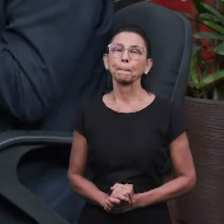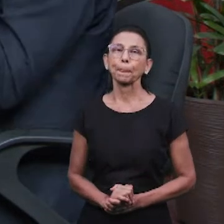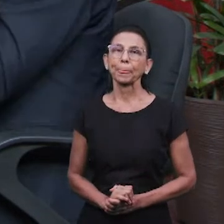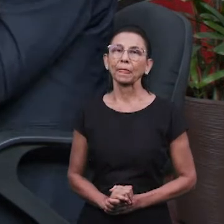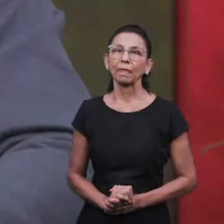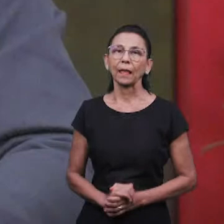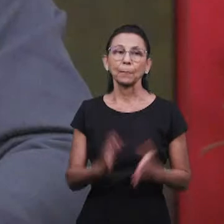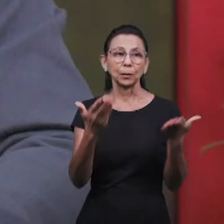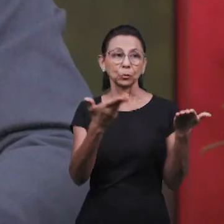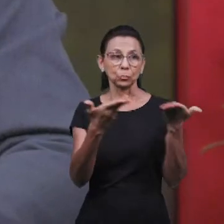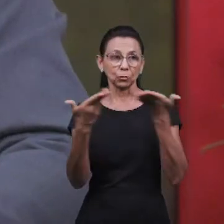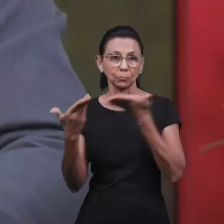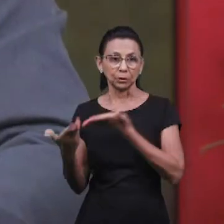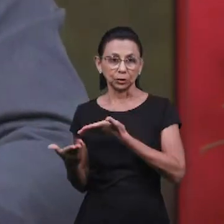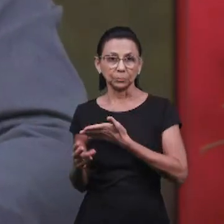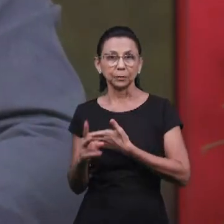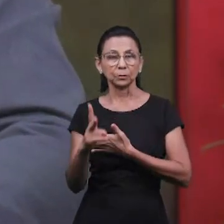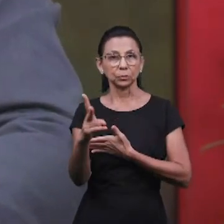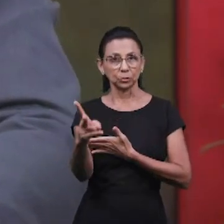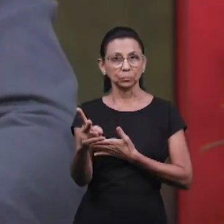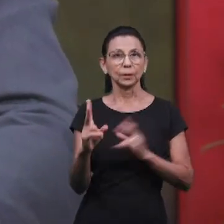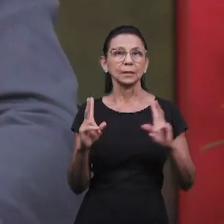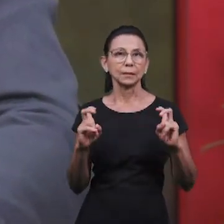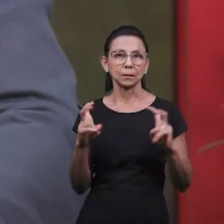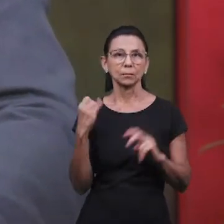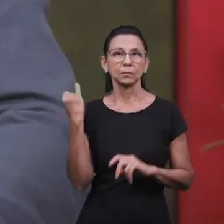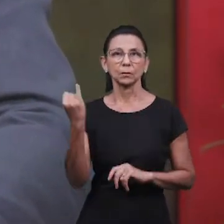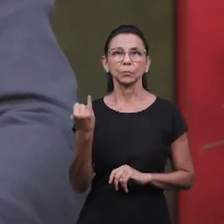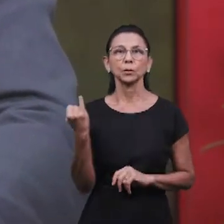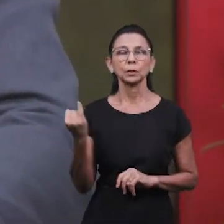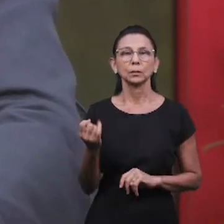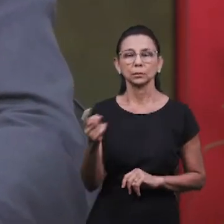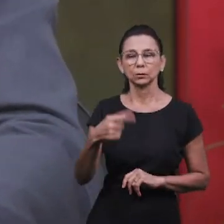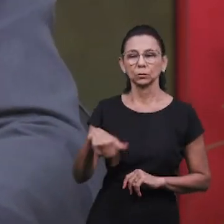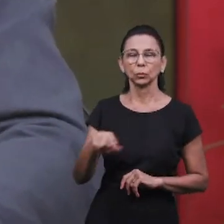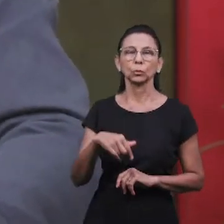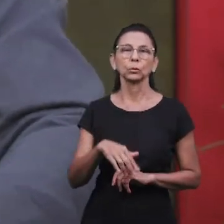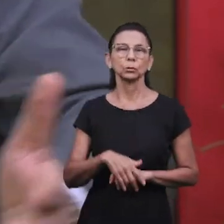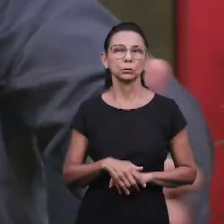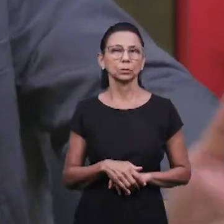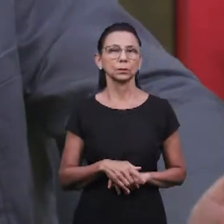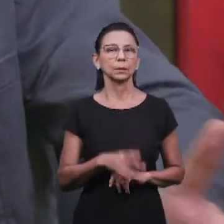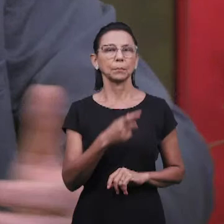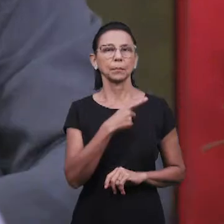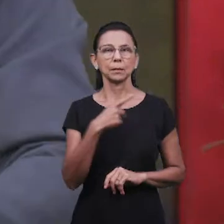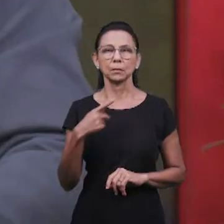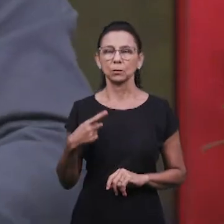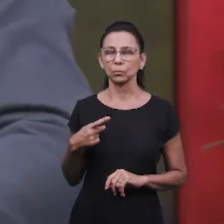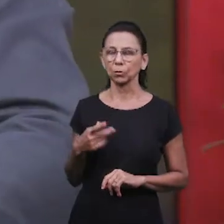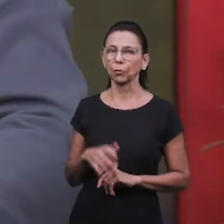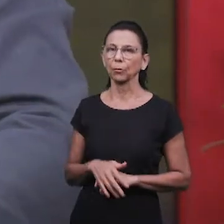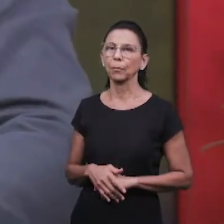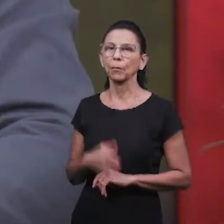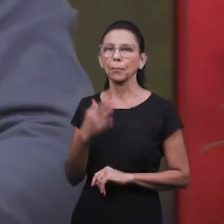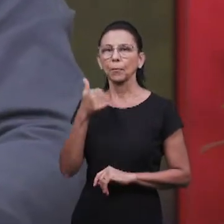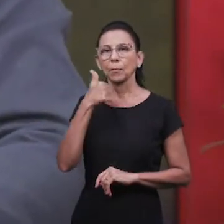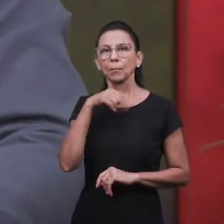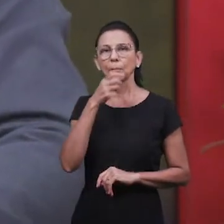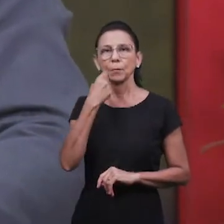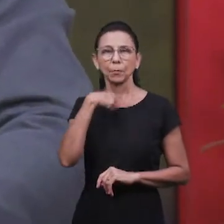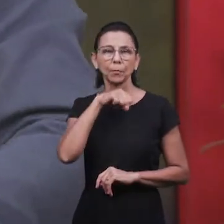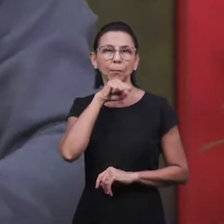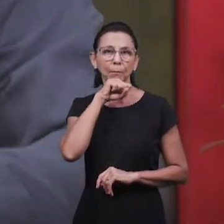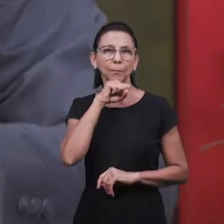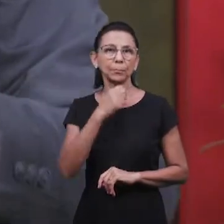Já fica aqui o convite para a gente continuar com esse tema, que é importantíssimo para todos nós, para os pastores, para os